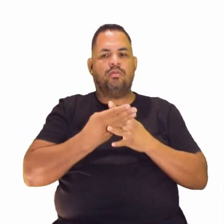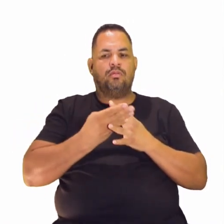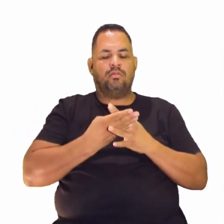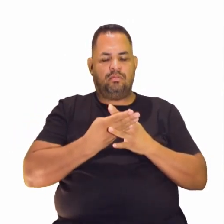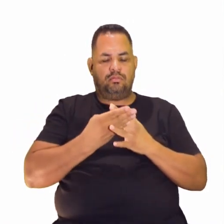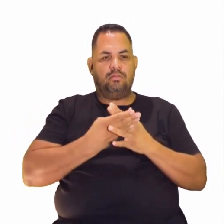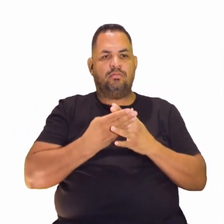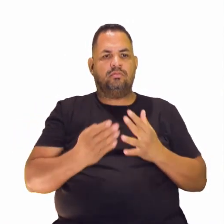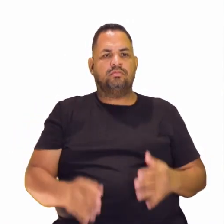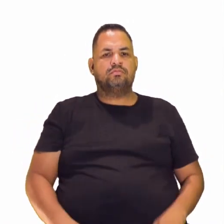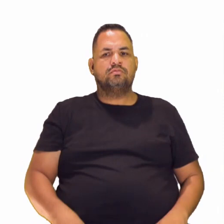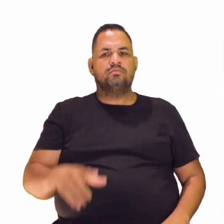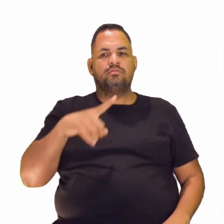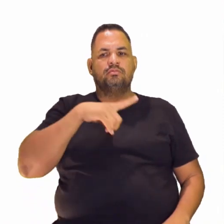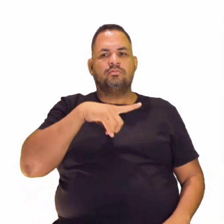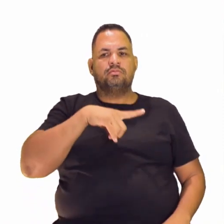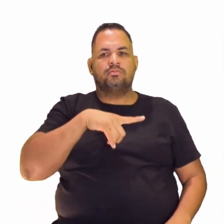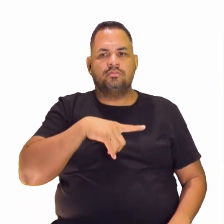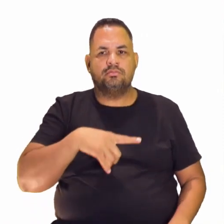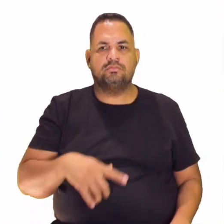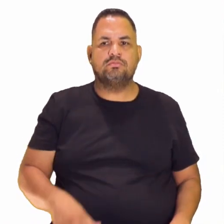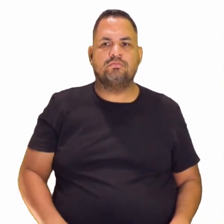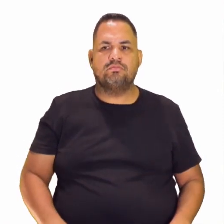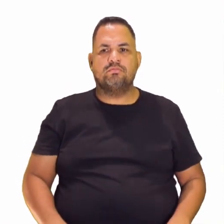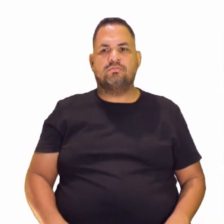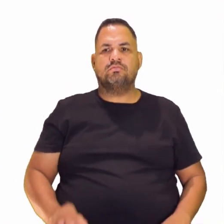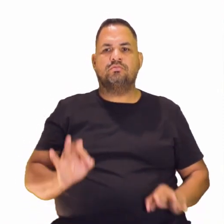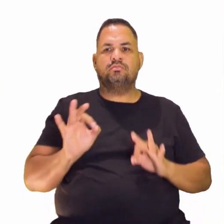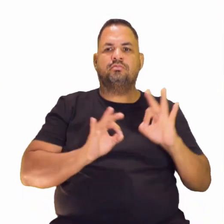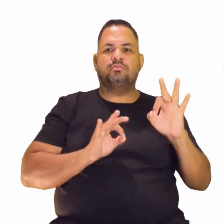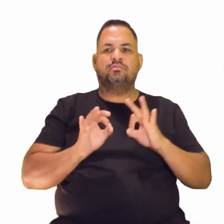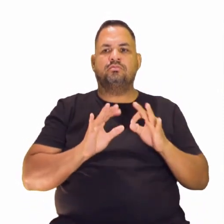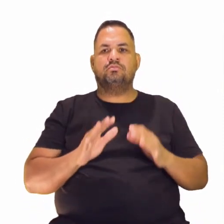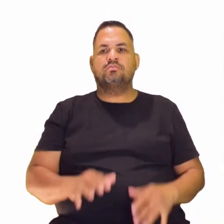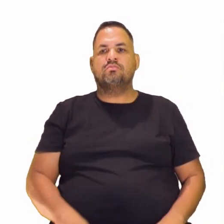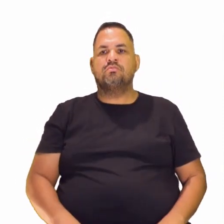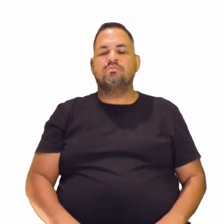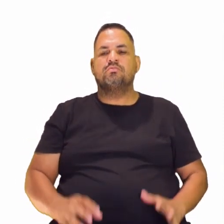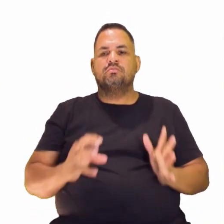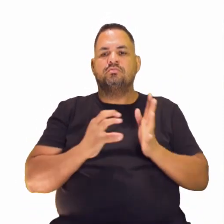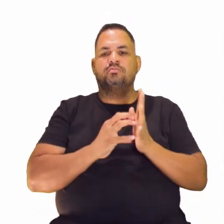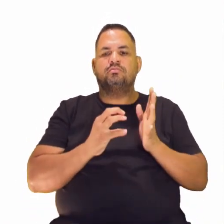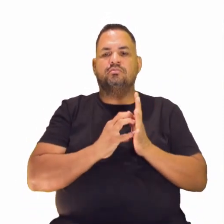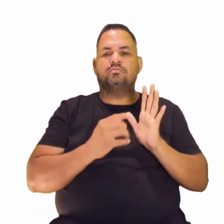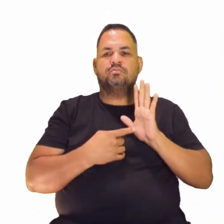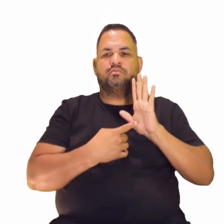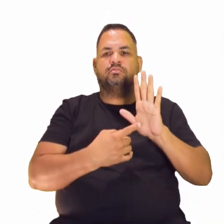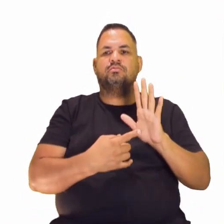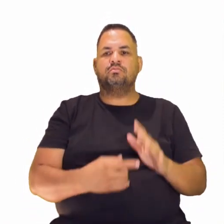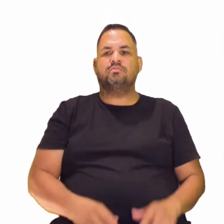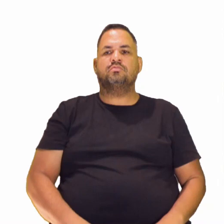pássaro aqui, ele tem uma organização por trás dele, uma simbologia, ele representa